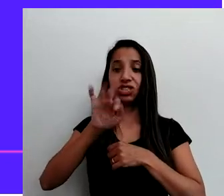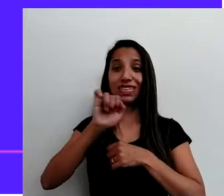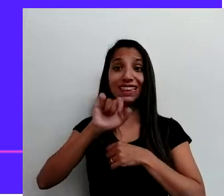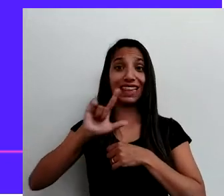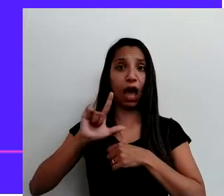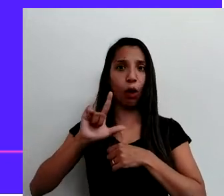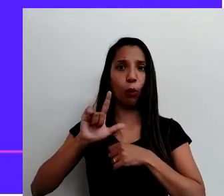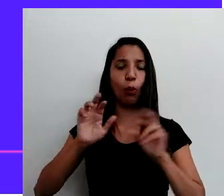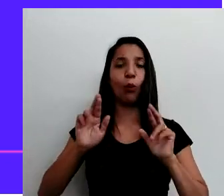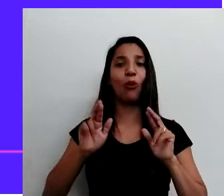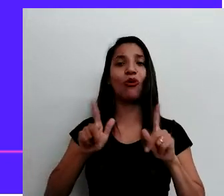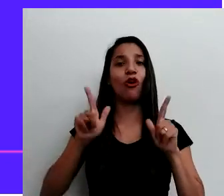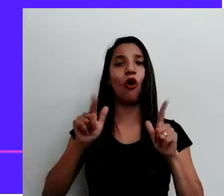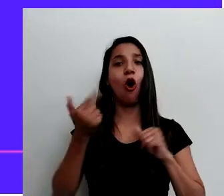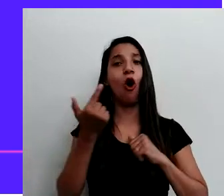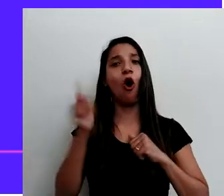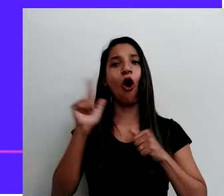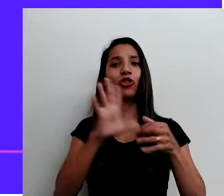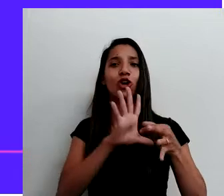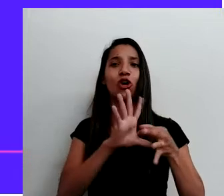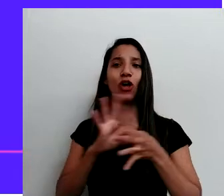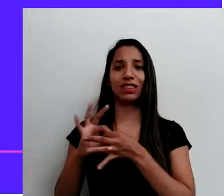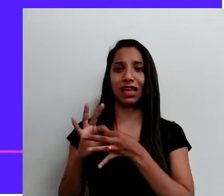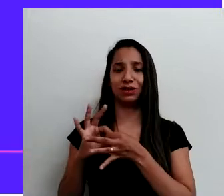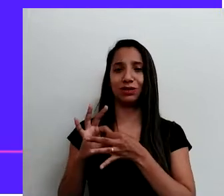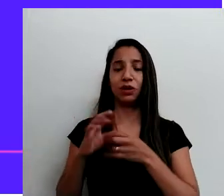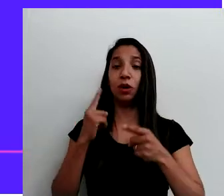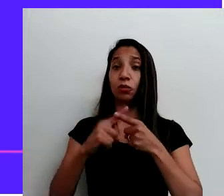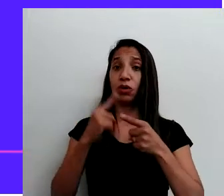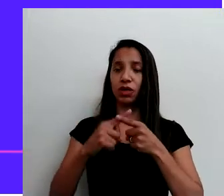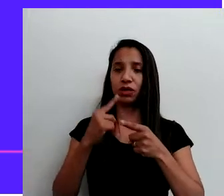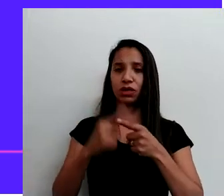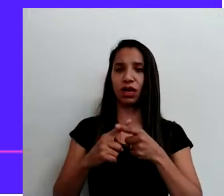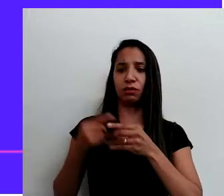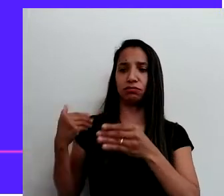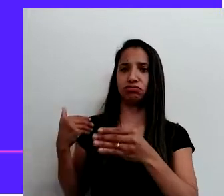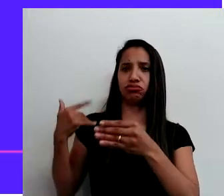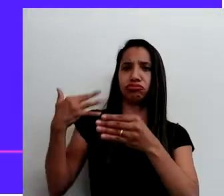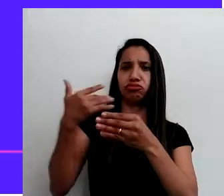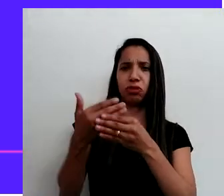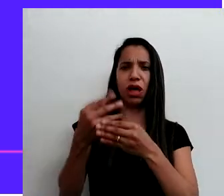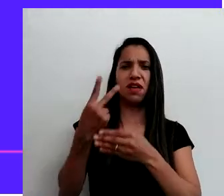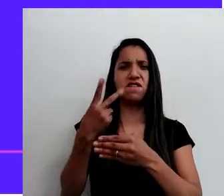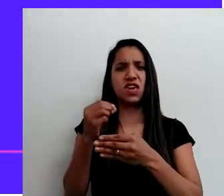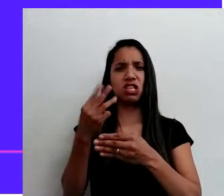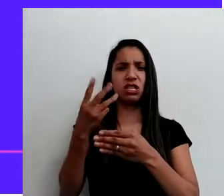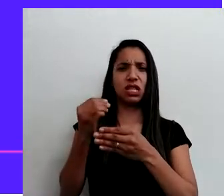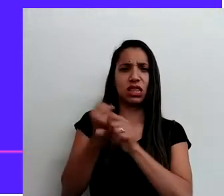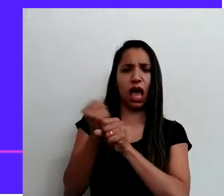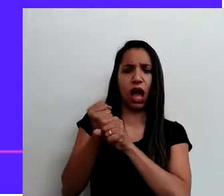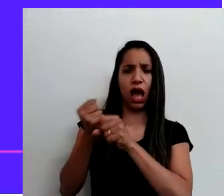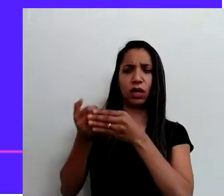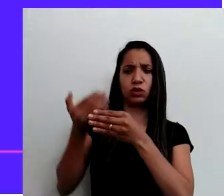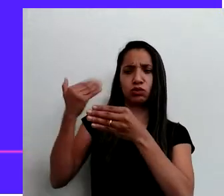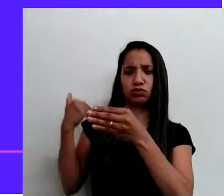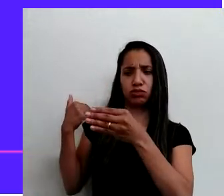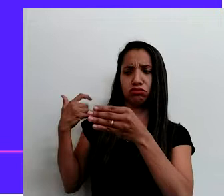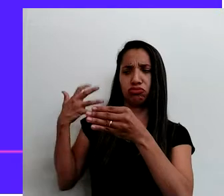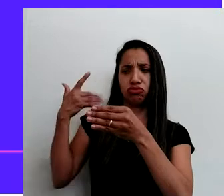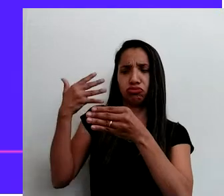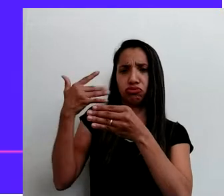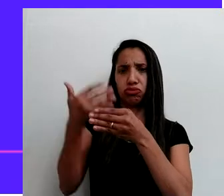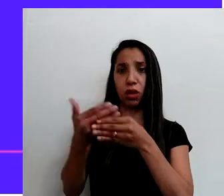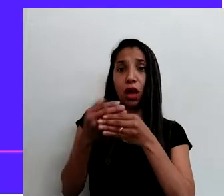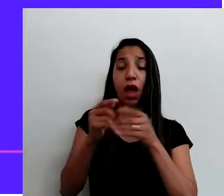interessante, né? Porque nos últimos 20, 30 anos, com a ascensão da classe C, com a distribuição da internet, a gente tem aí um